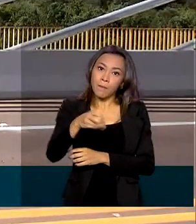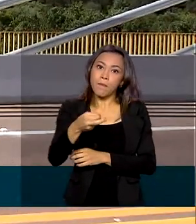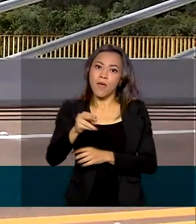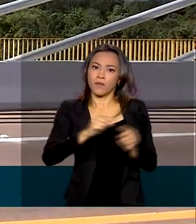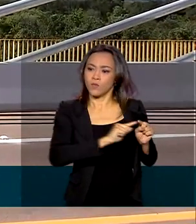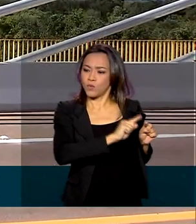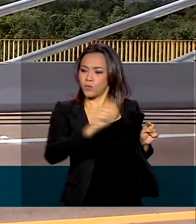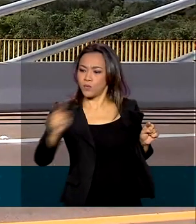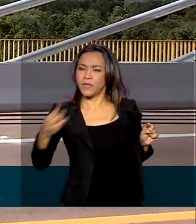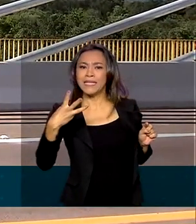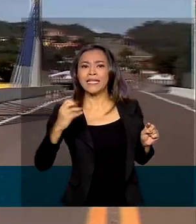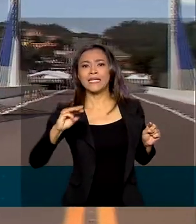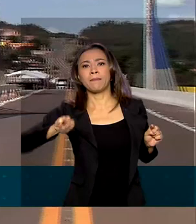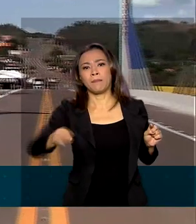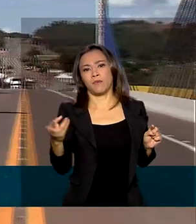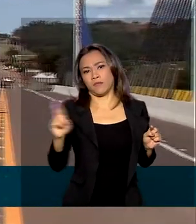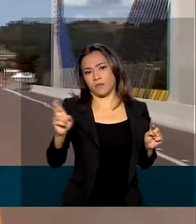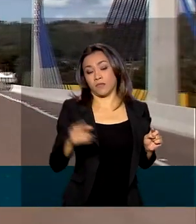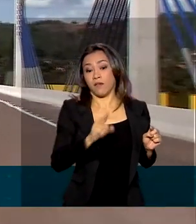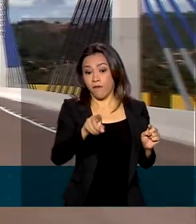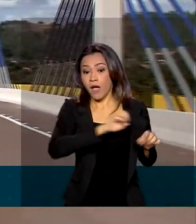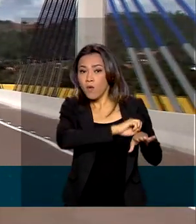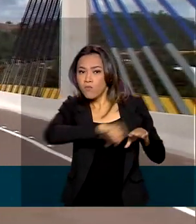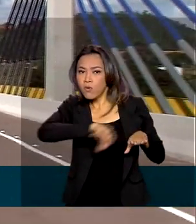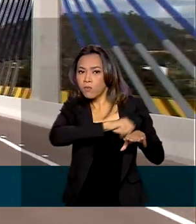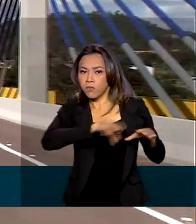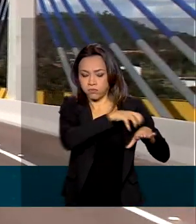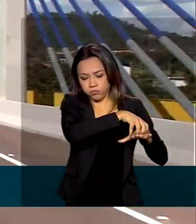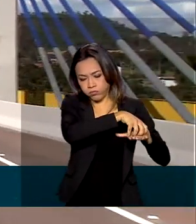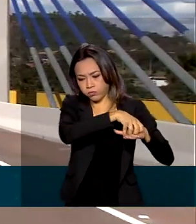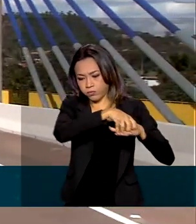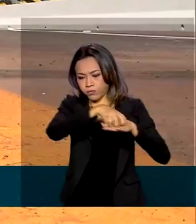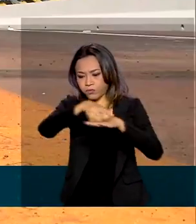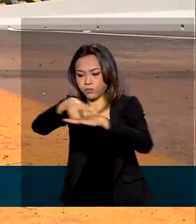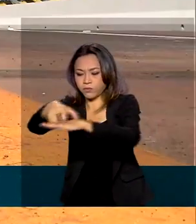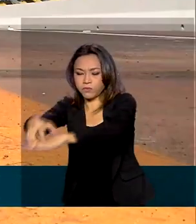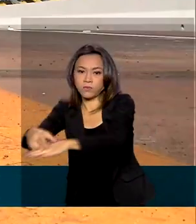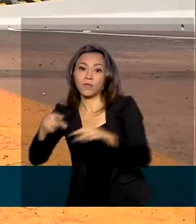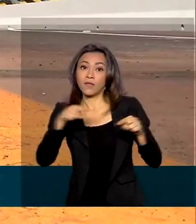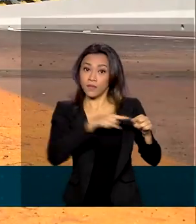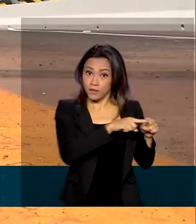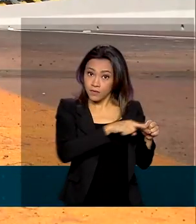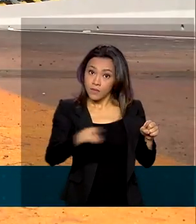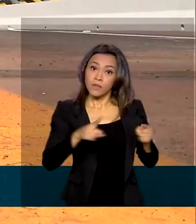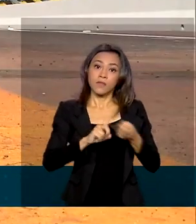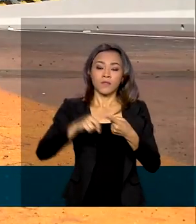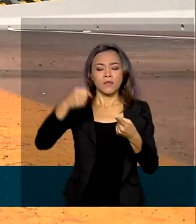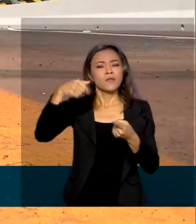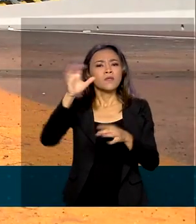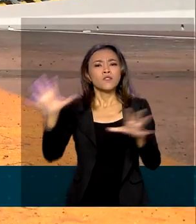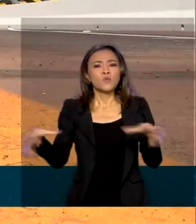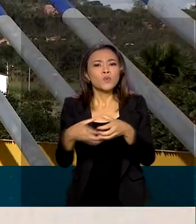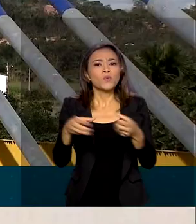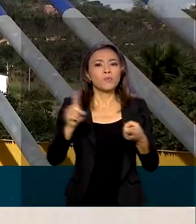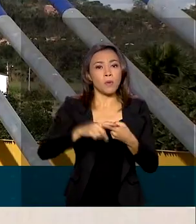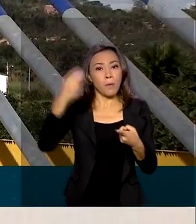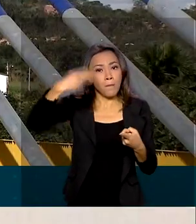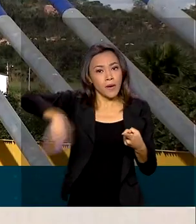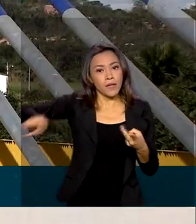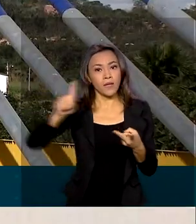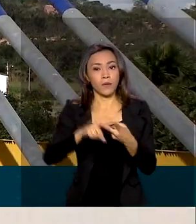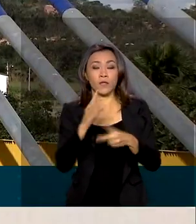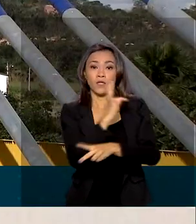havia vai ter Impacto direto no escoamento da produção Agropecuária do matopiba região formada pelos Estados do Maranhão